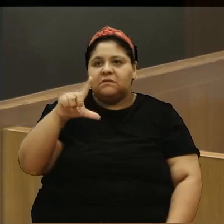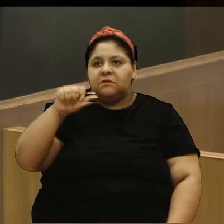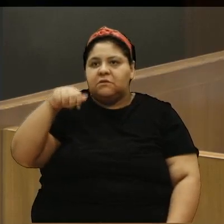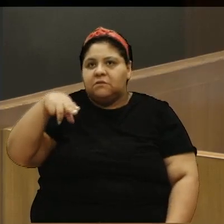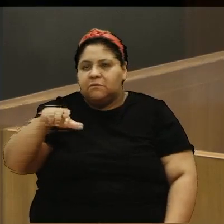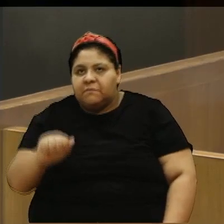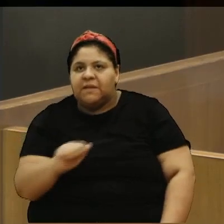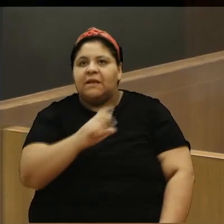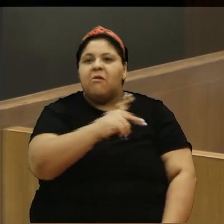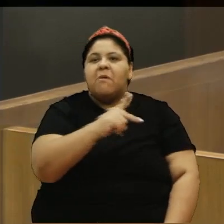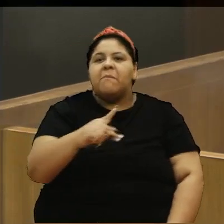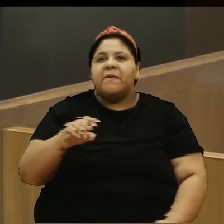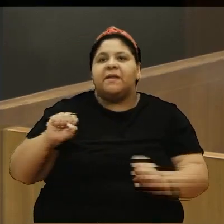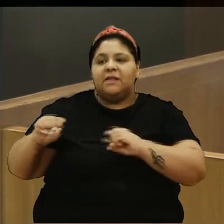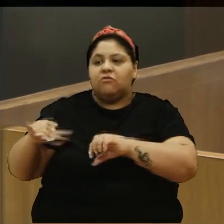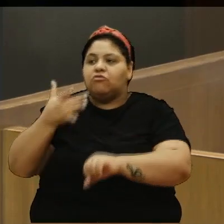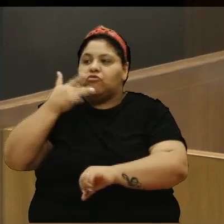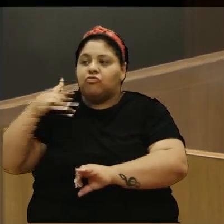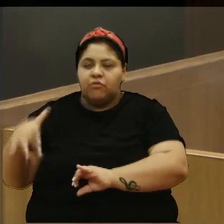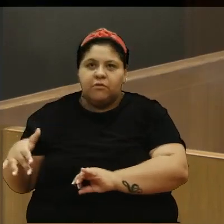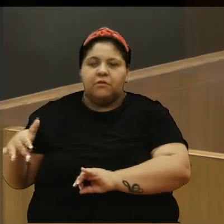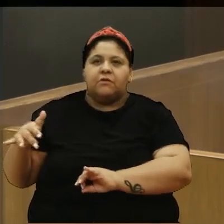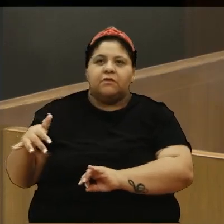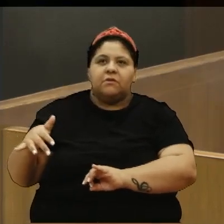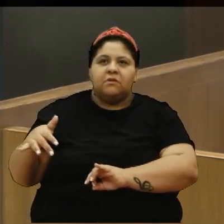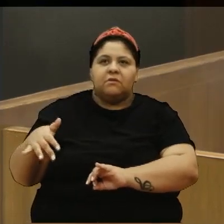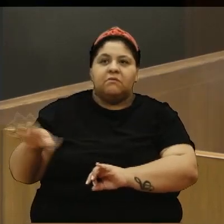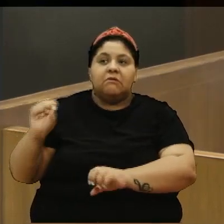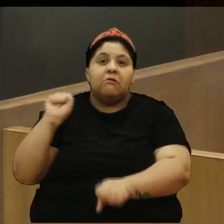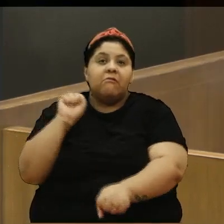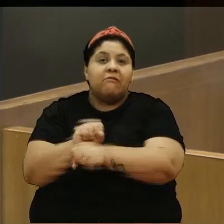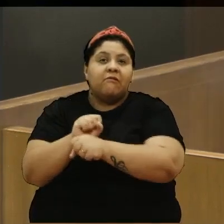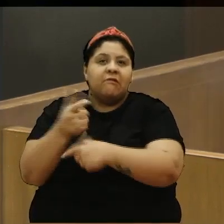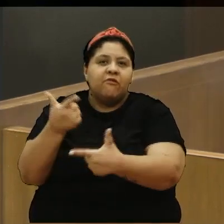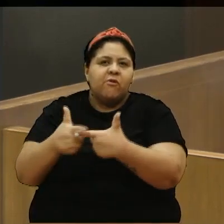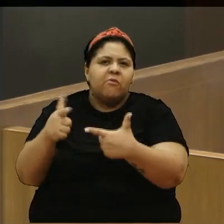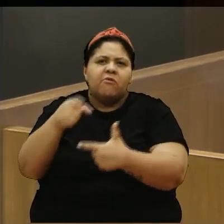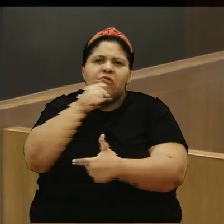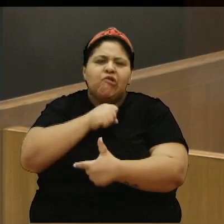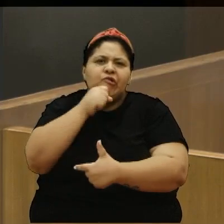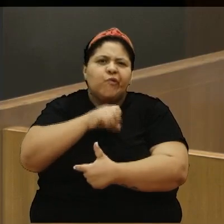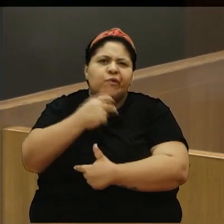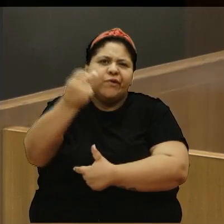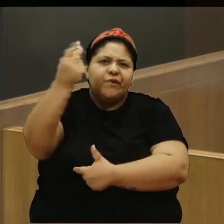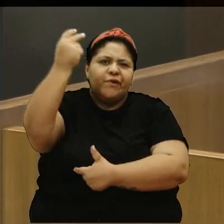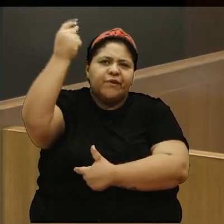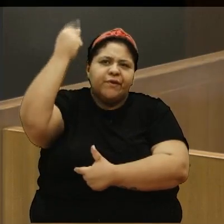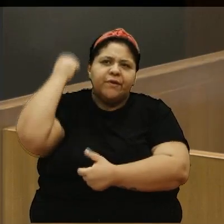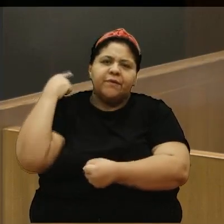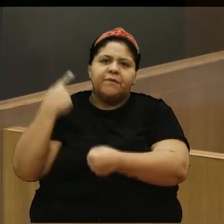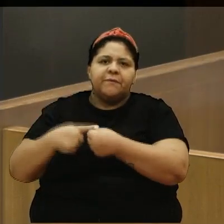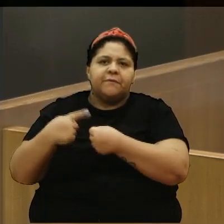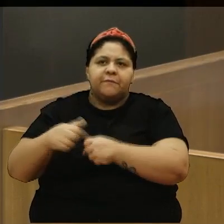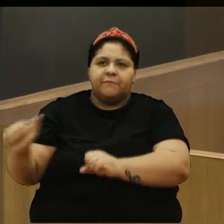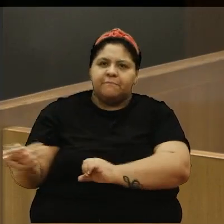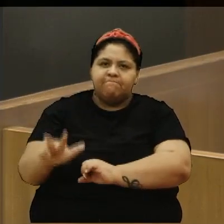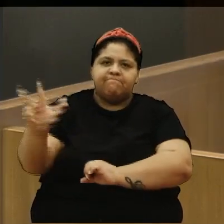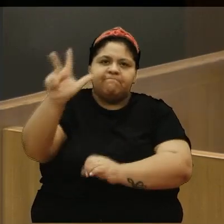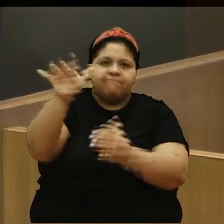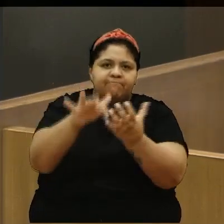da educação infantil, que vai estancar um problema antigo, histórico da nossa sociedade, e valorizar a